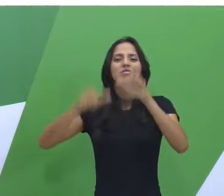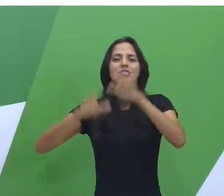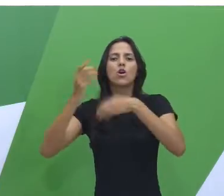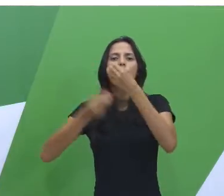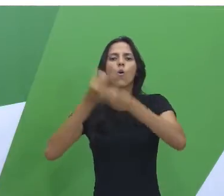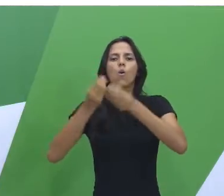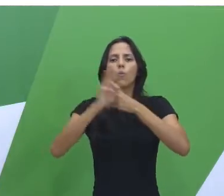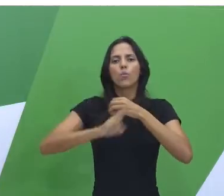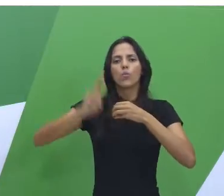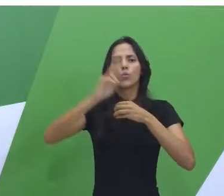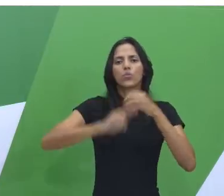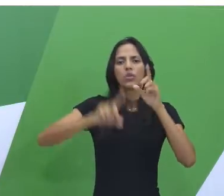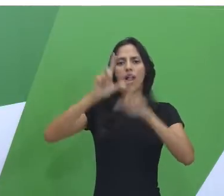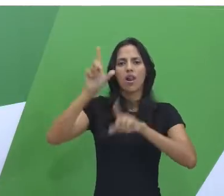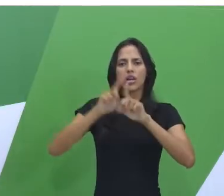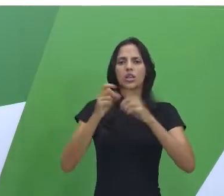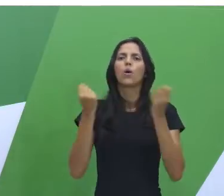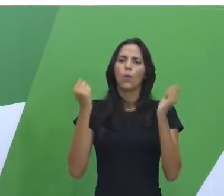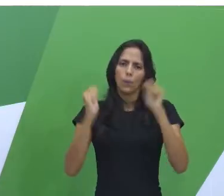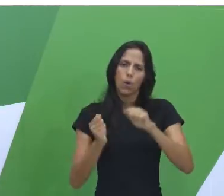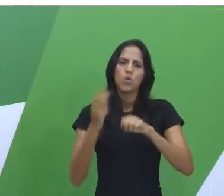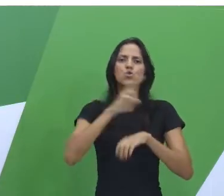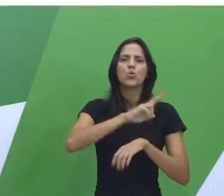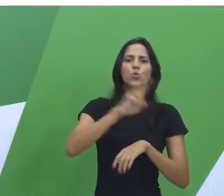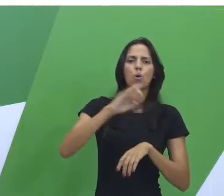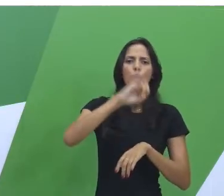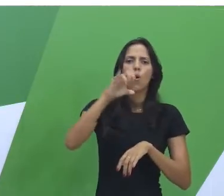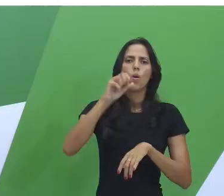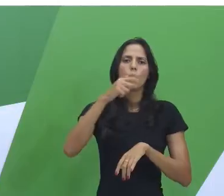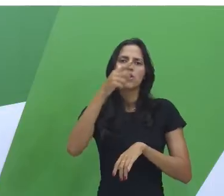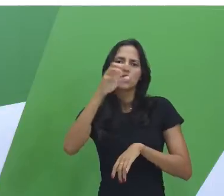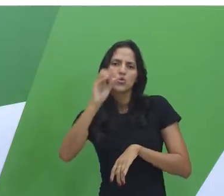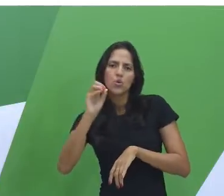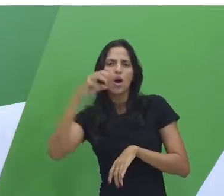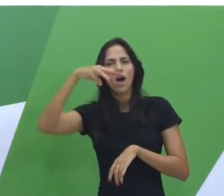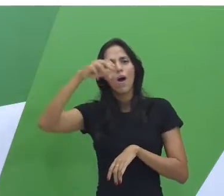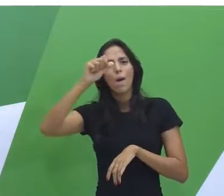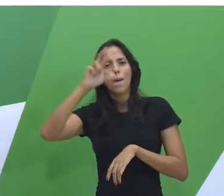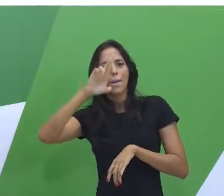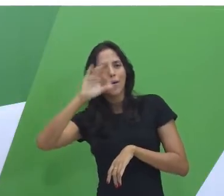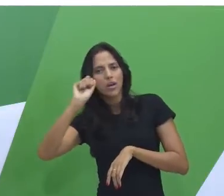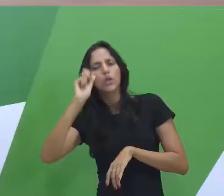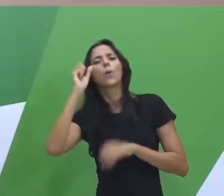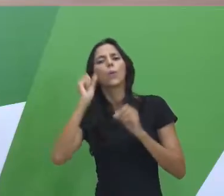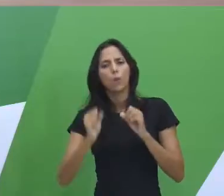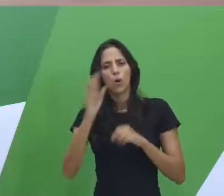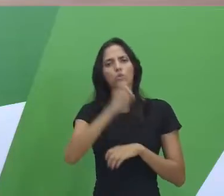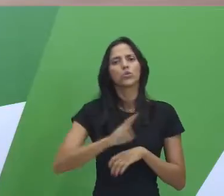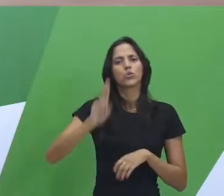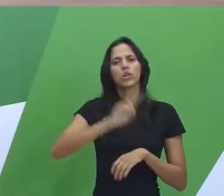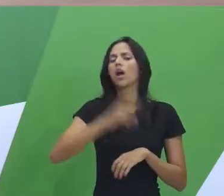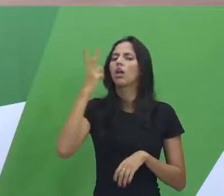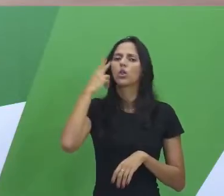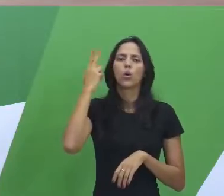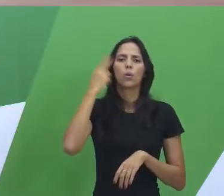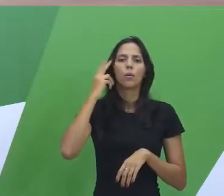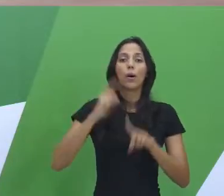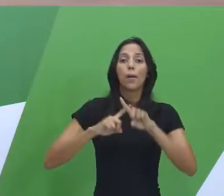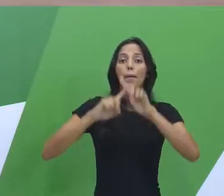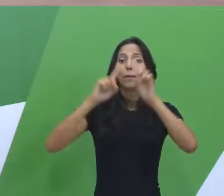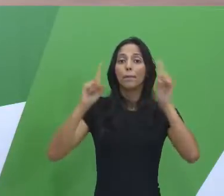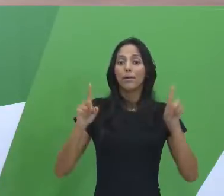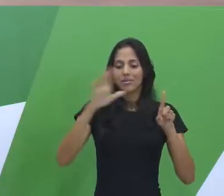de quem está aí usando. Eu posso colocar João, Maria, José, Paulo? Posso. Eu também posso.